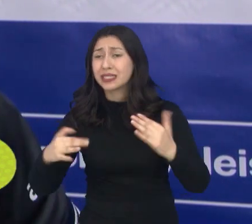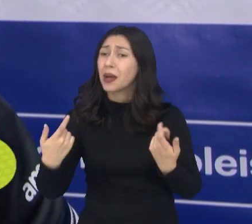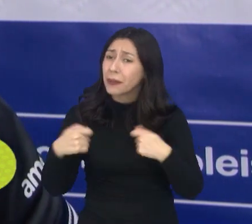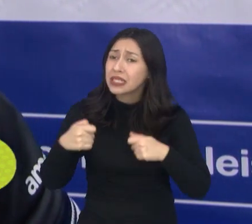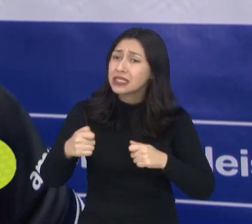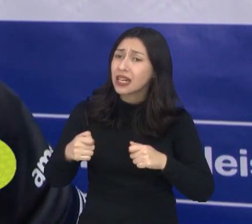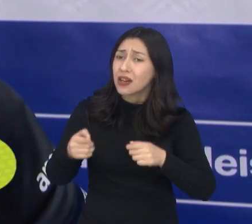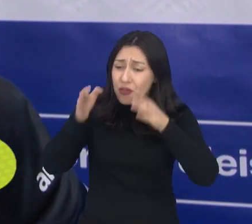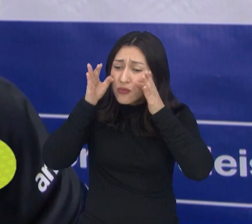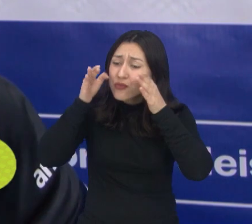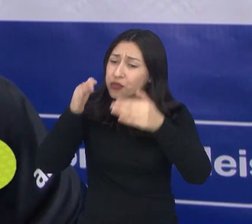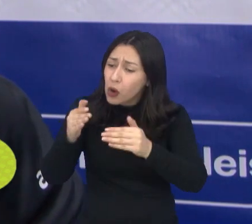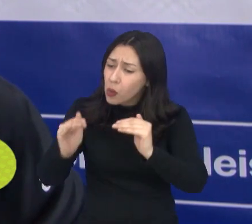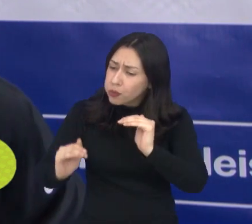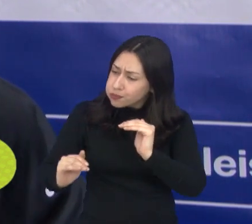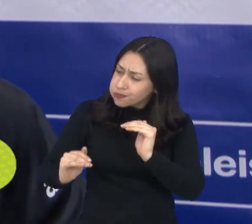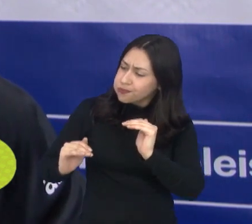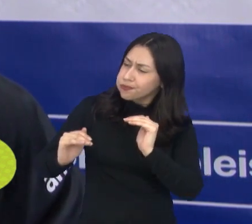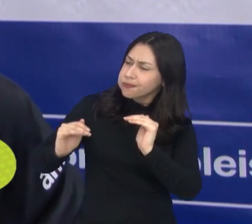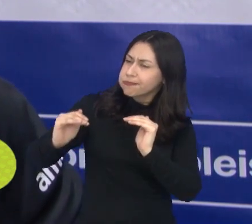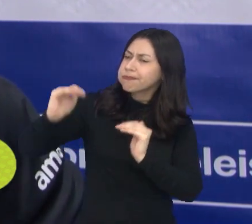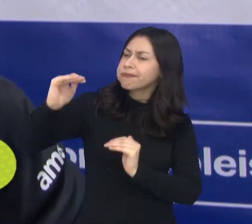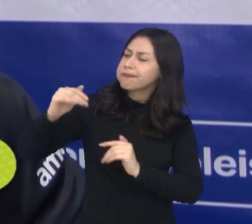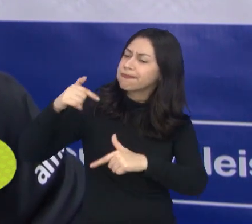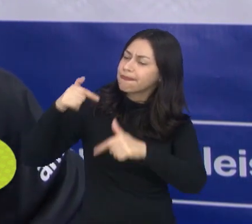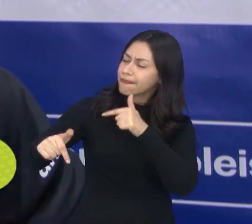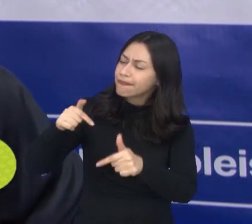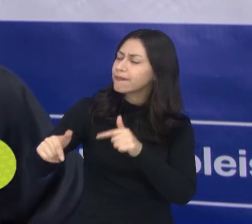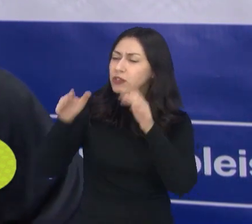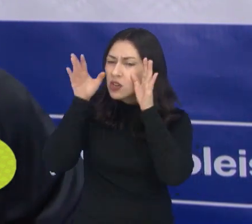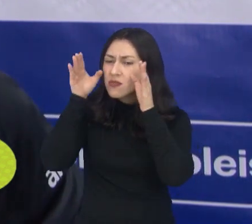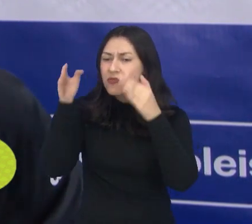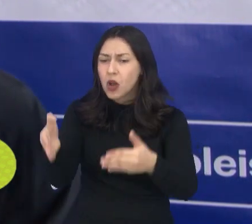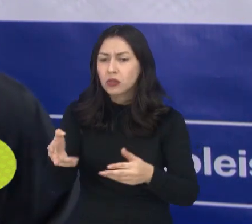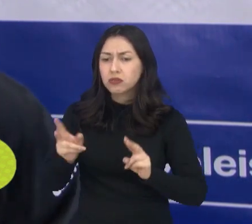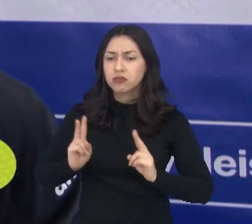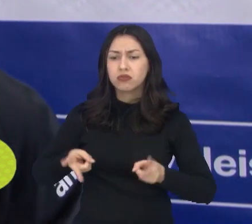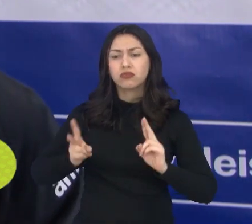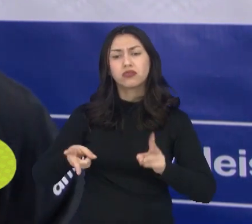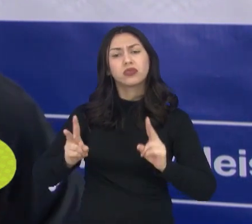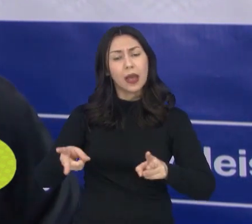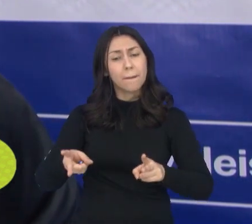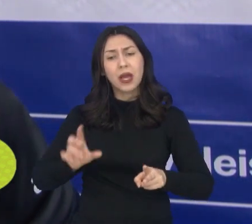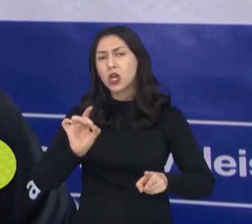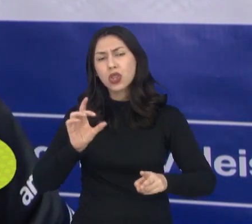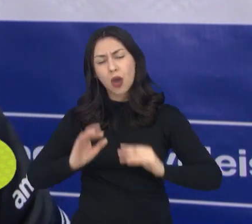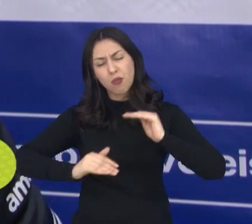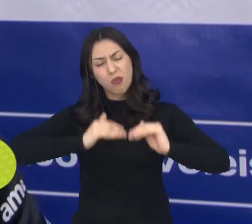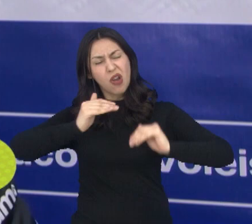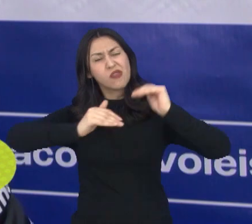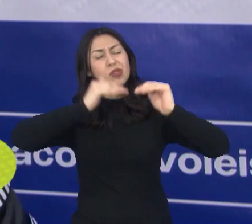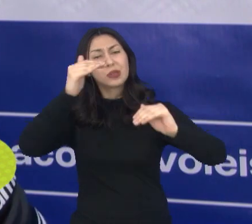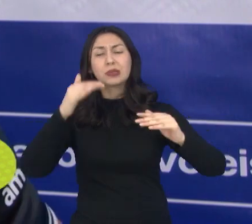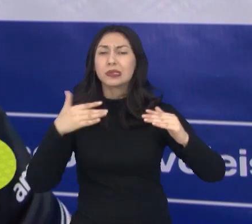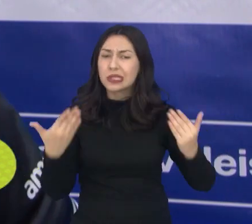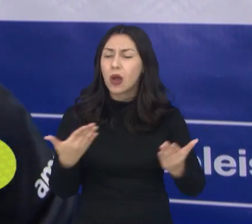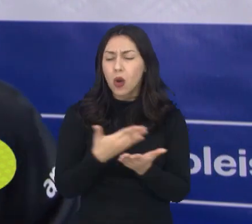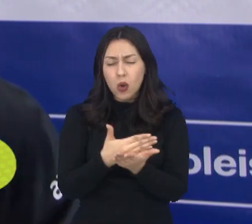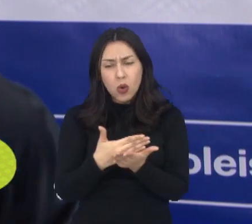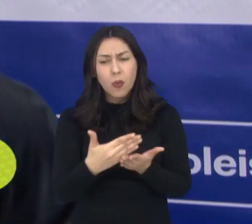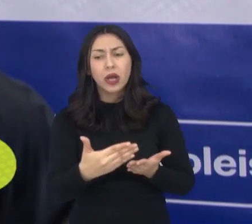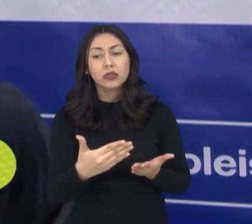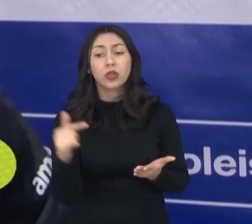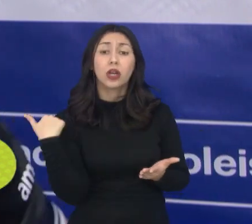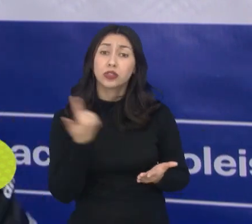tem que achar um padrão e trabalhar dentro desse padrão sem abaixar muito, só evoluindo. Então acho que é um começo, a